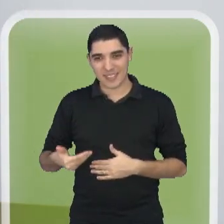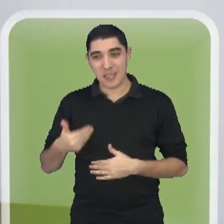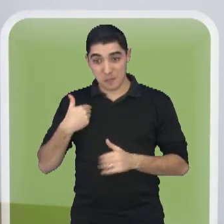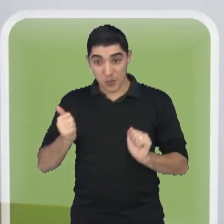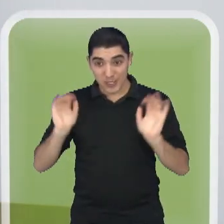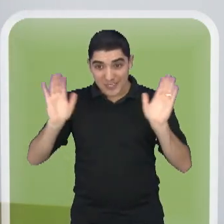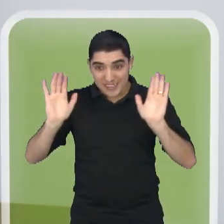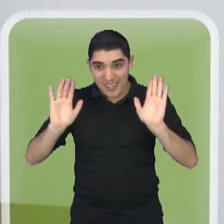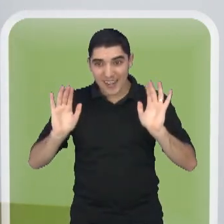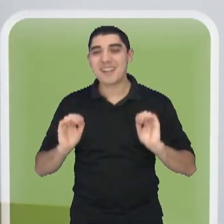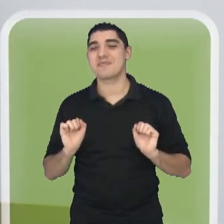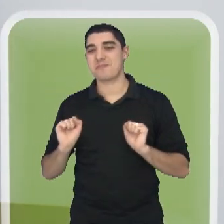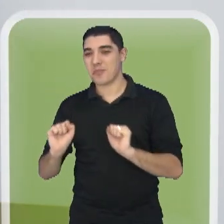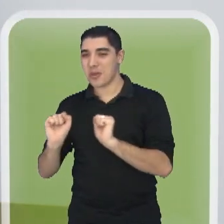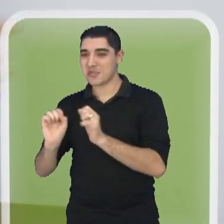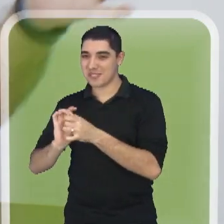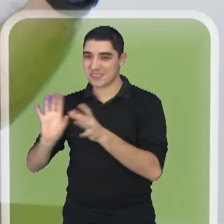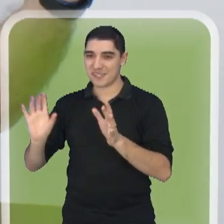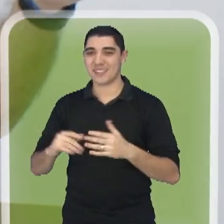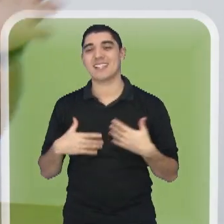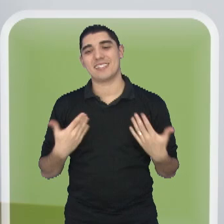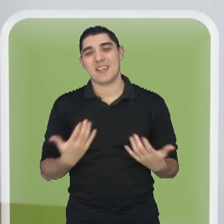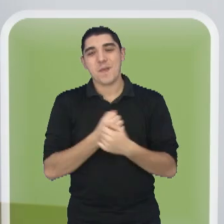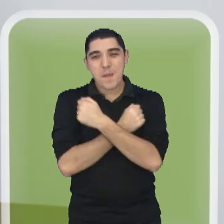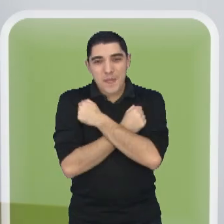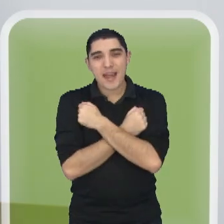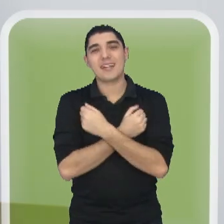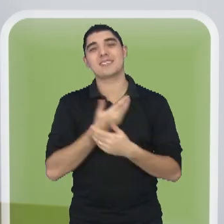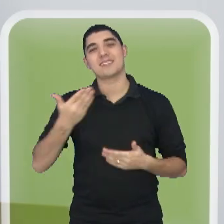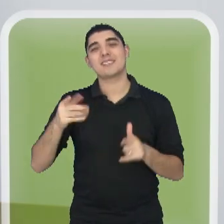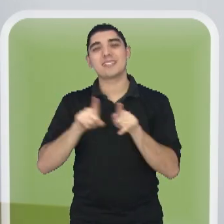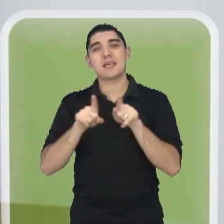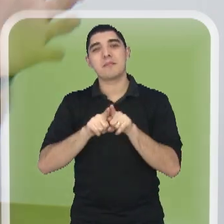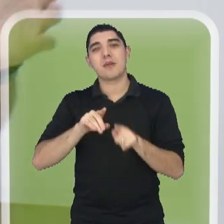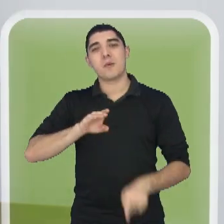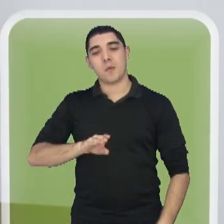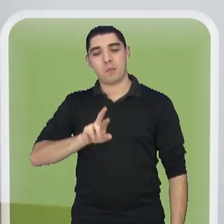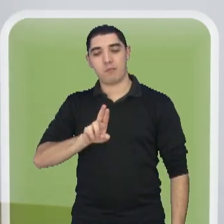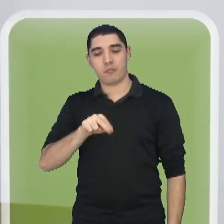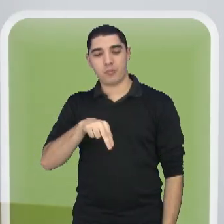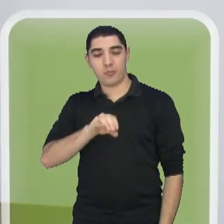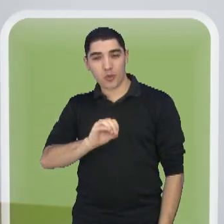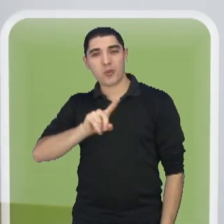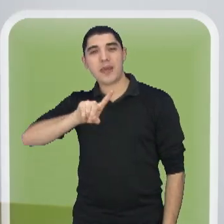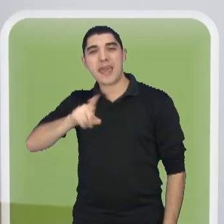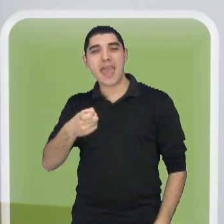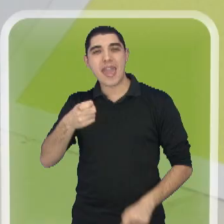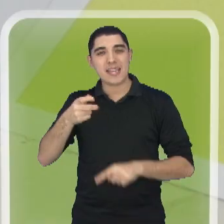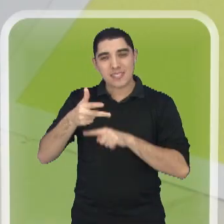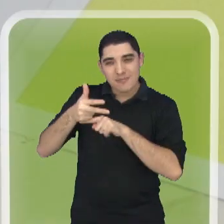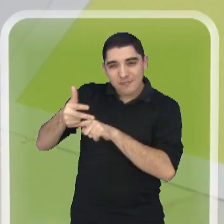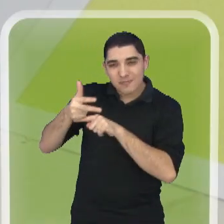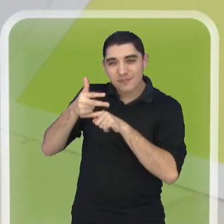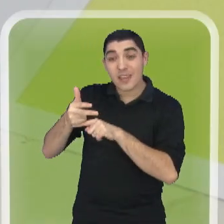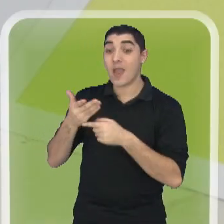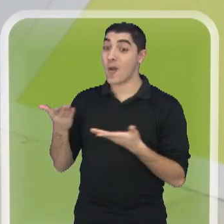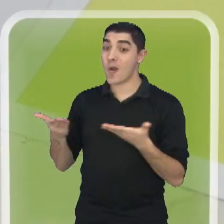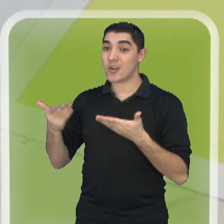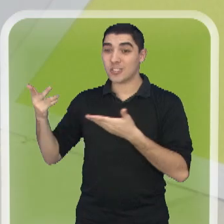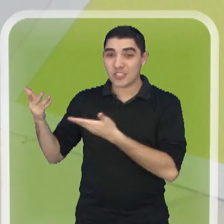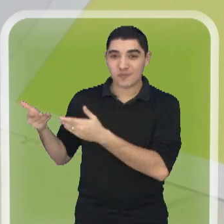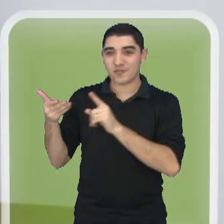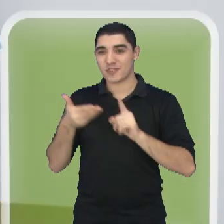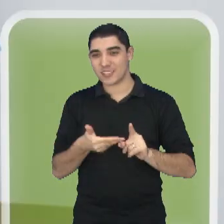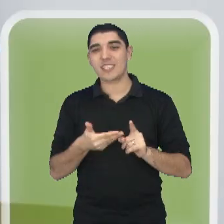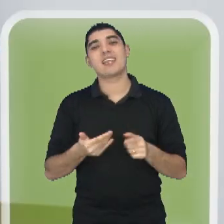despedir já? Pode, fica à vontade. Então, tá bom, então. Manda um abraço, né? Manda um abraço pro Bruno Maia, nosso cinegrafista, ex-colega. Ele veio aqui nos visitar hoje. Exatamente. Um abração,